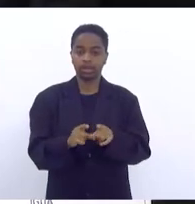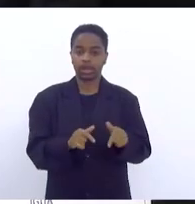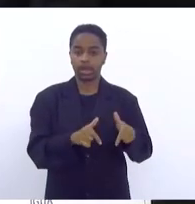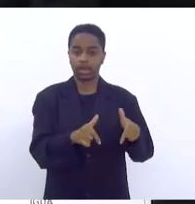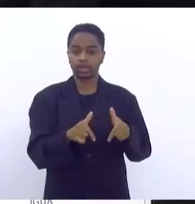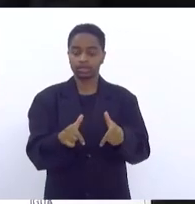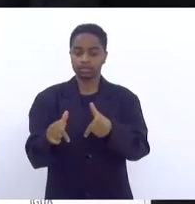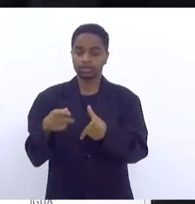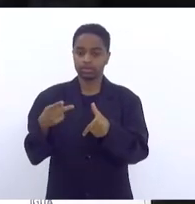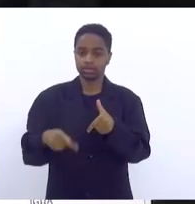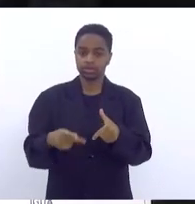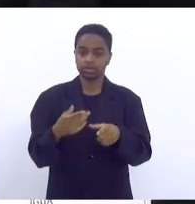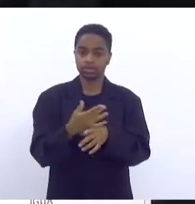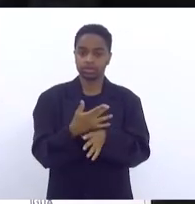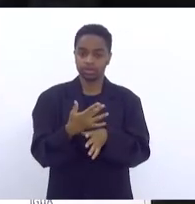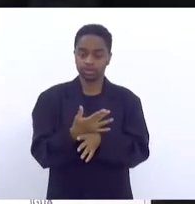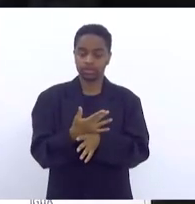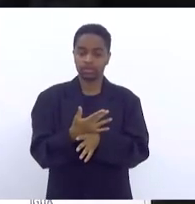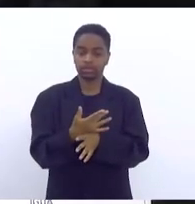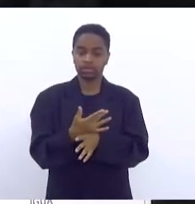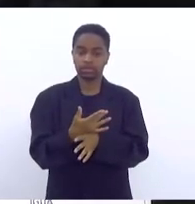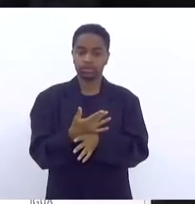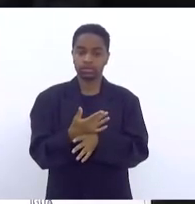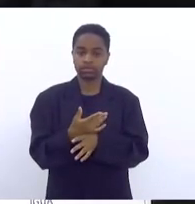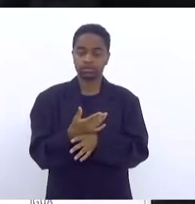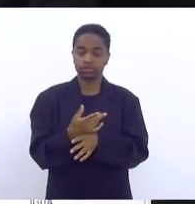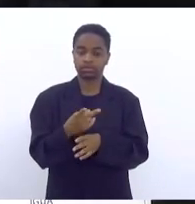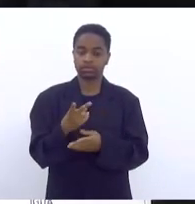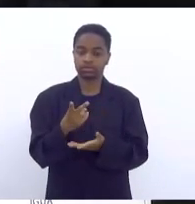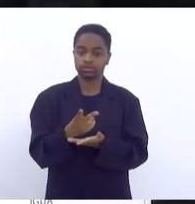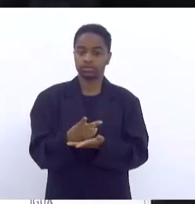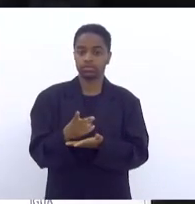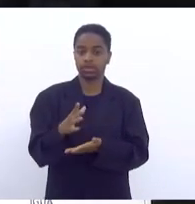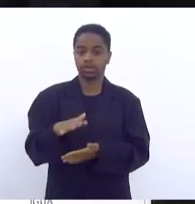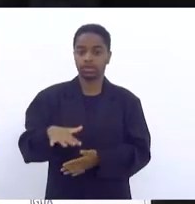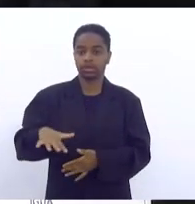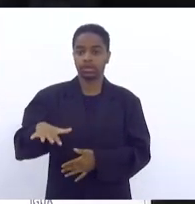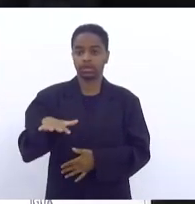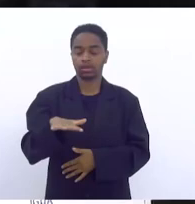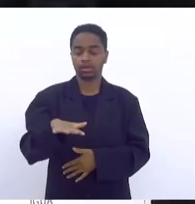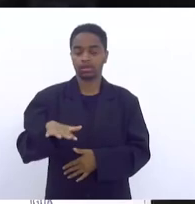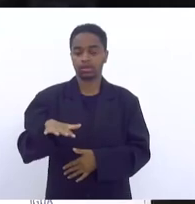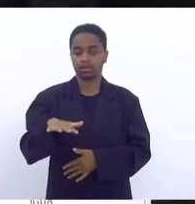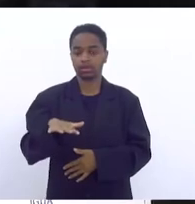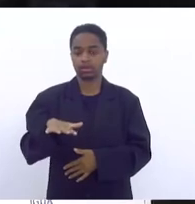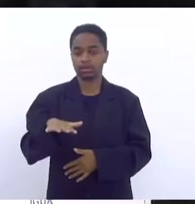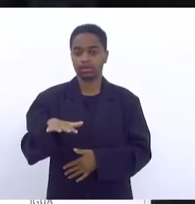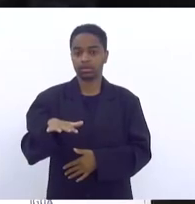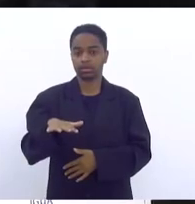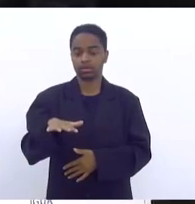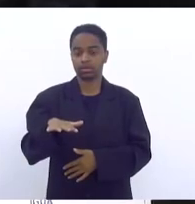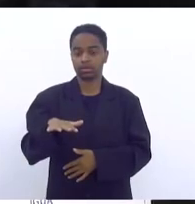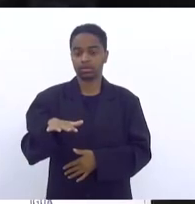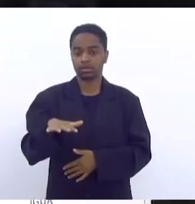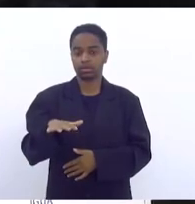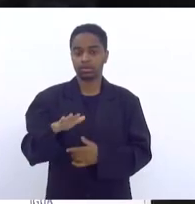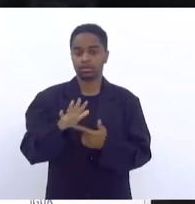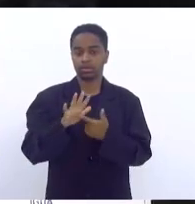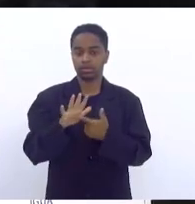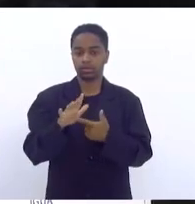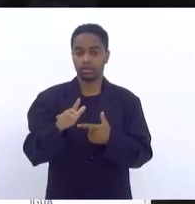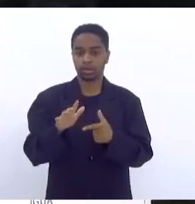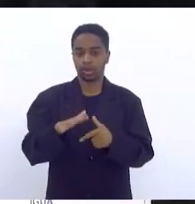município São em água em áreas eh irregulares são elas eh determinadas as áreas são